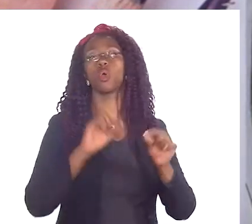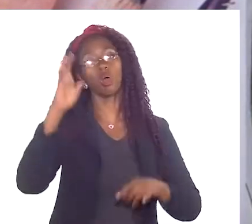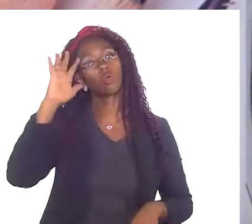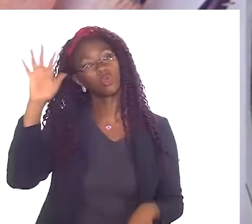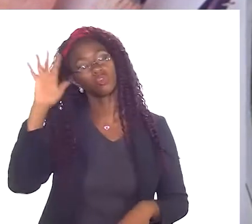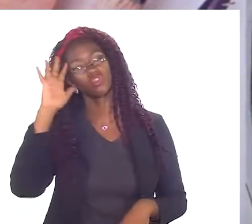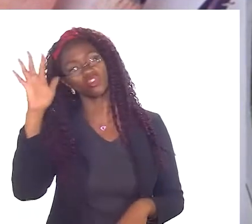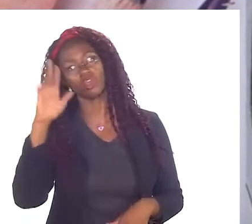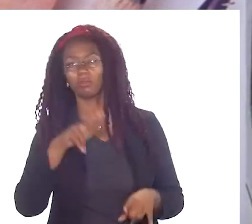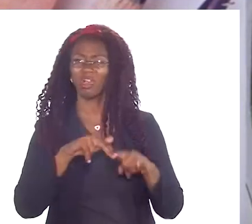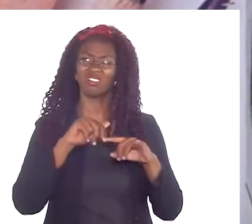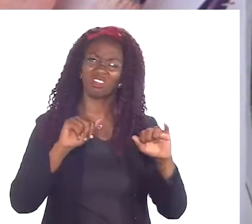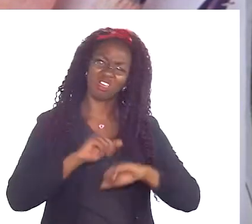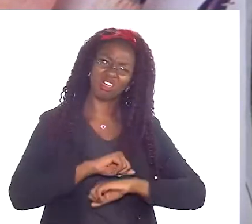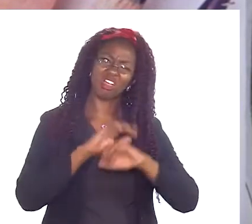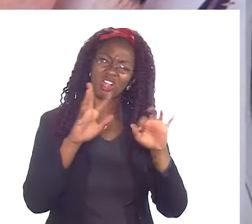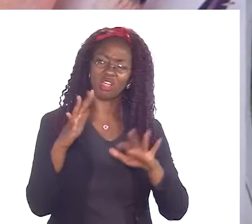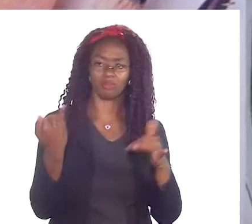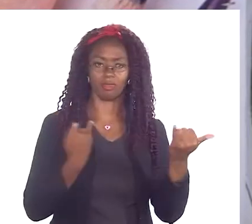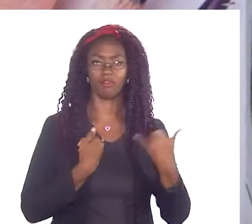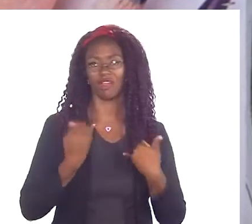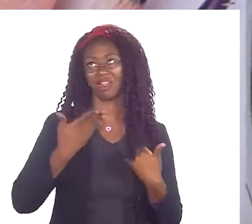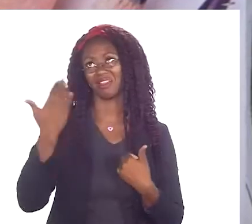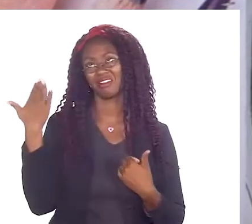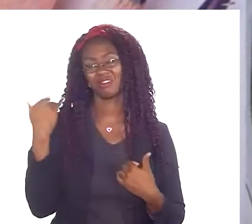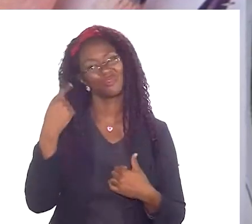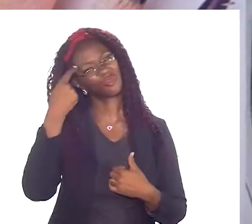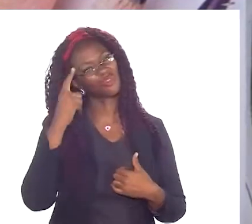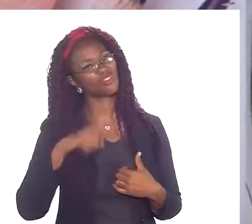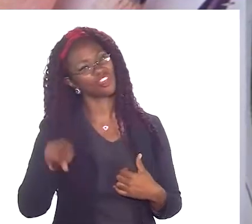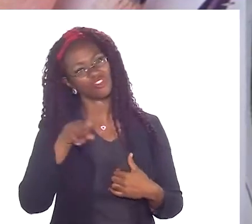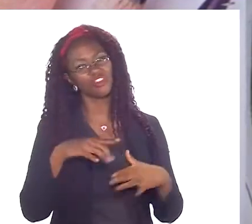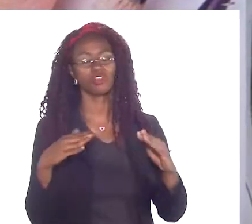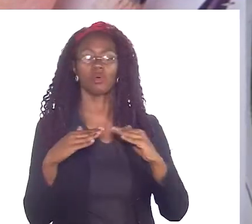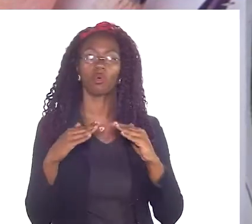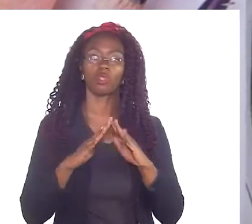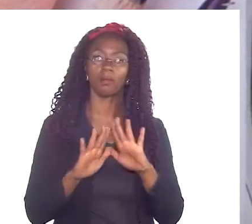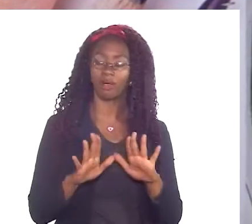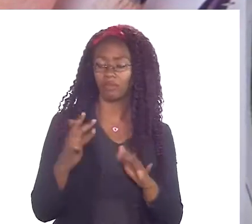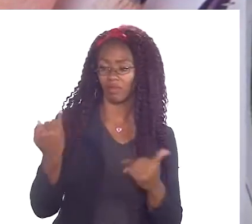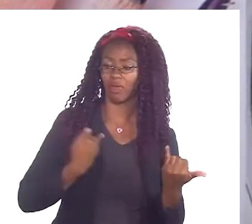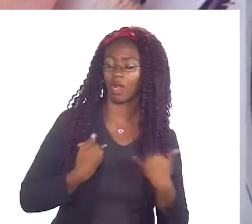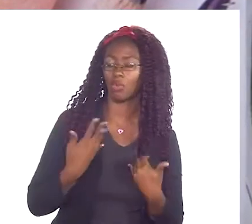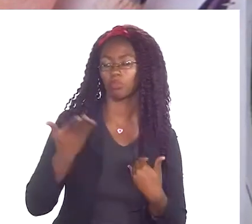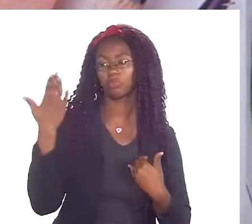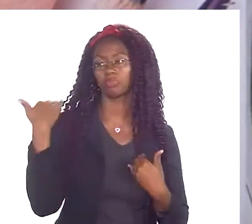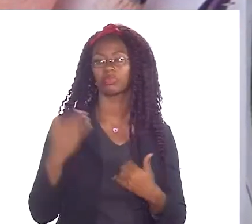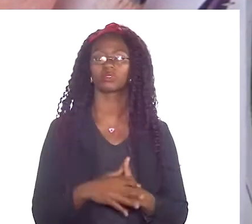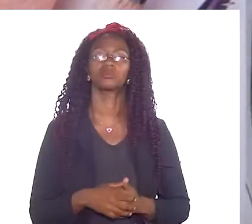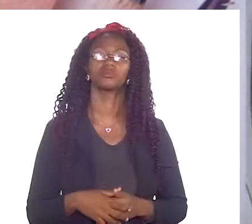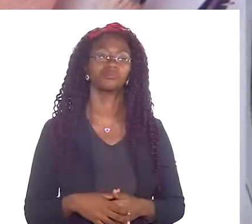que ela espera. Porque, claro, uma vez falaram para mim, gente, eu não sei se vocês vão concordar,